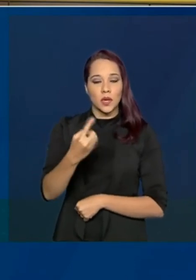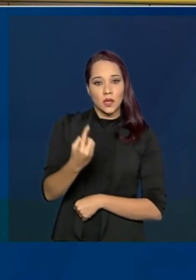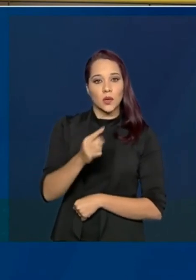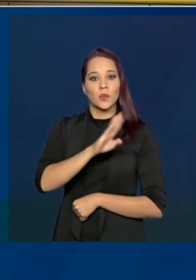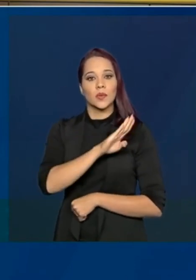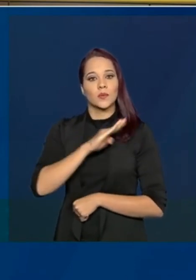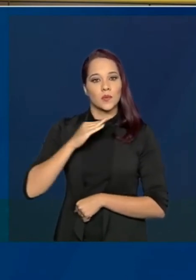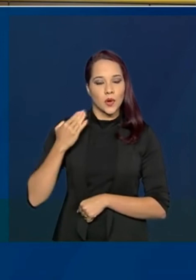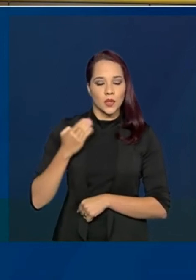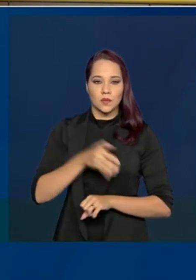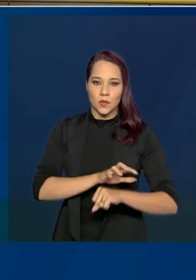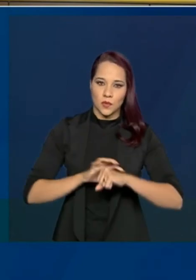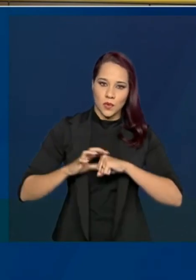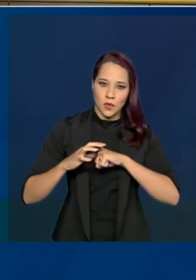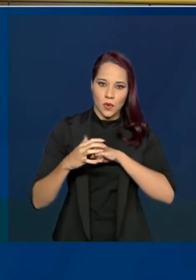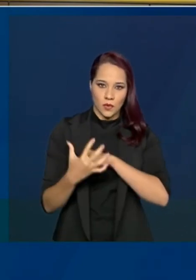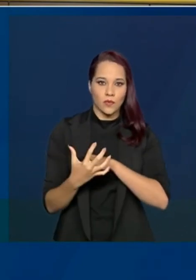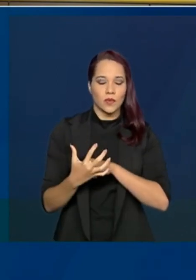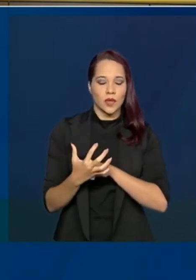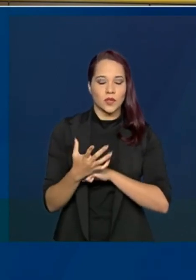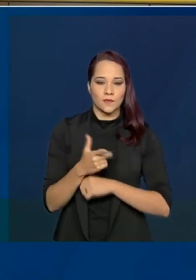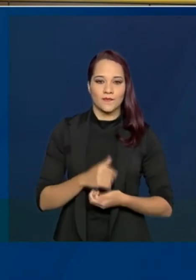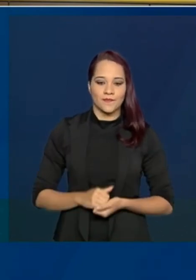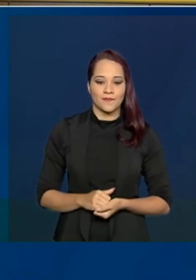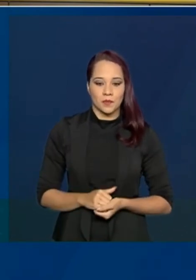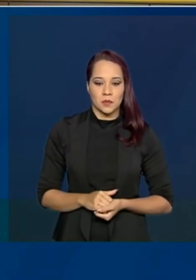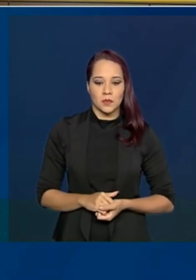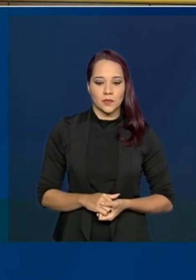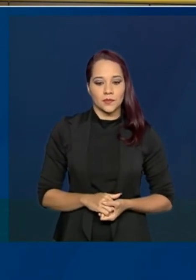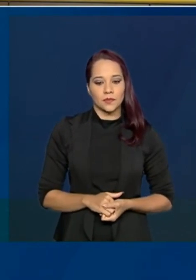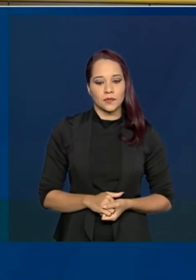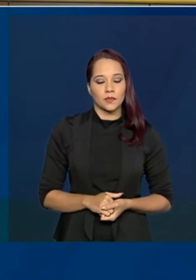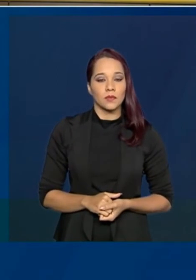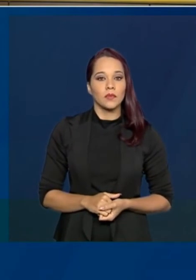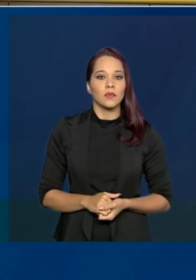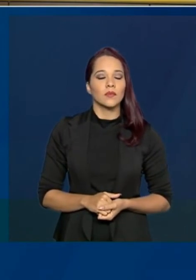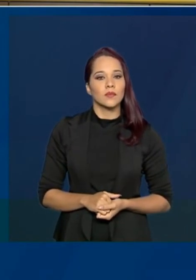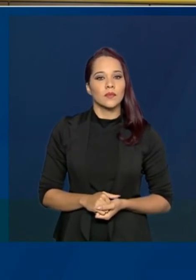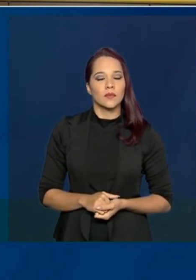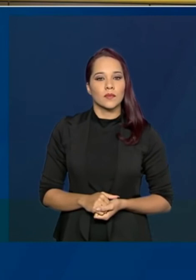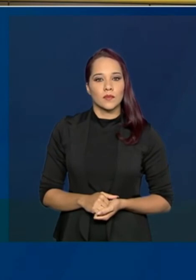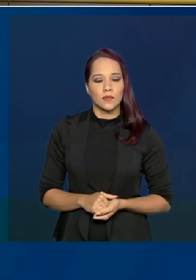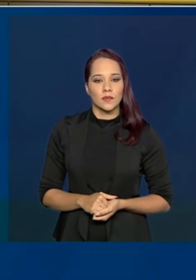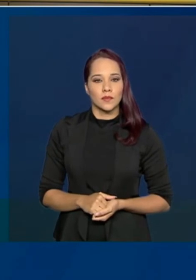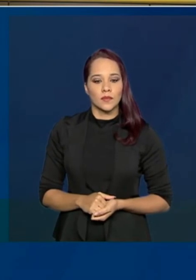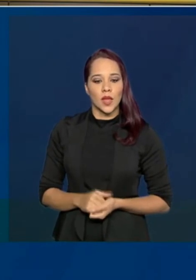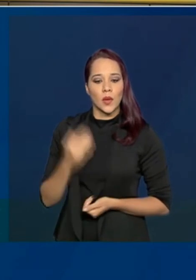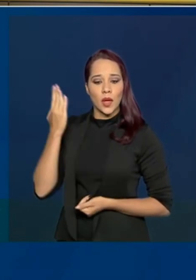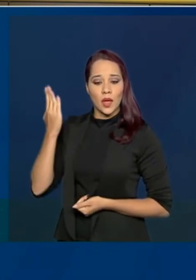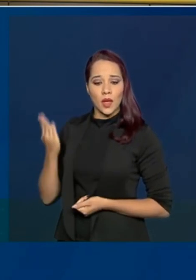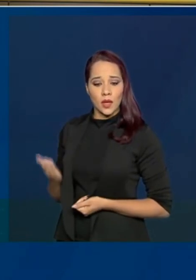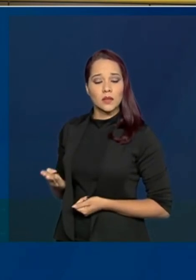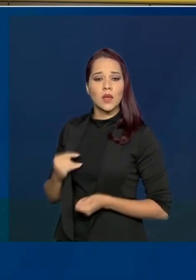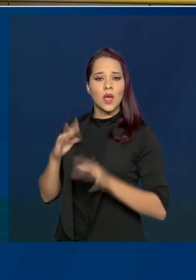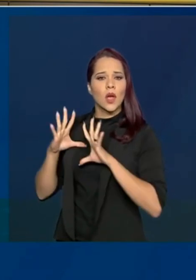óbitos por Covid nessa semana. Próximo. Esse é o resumo da